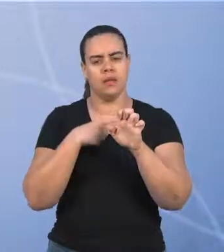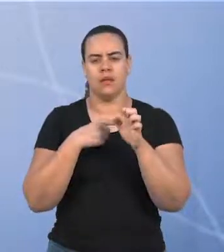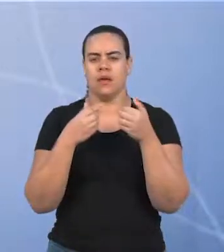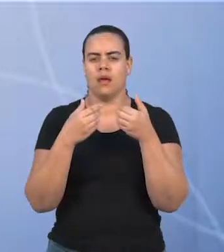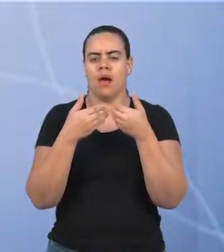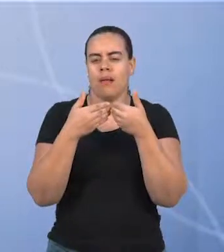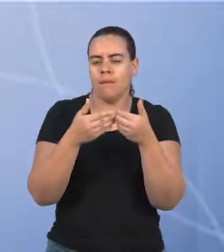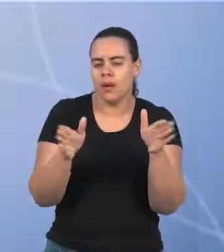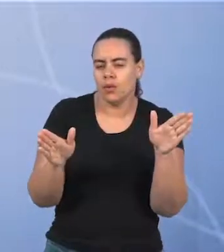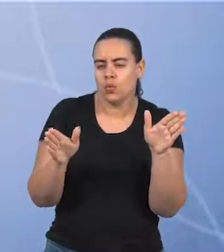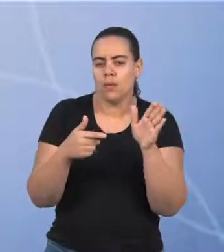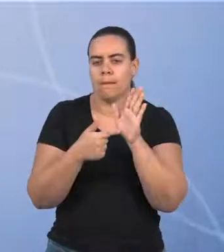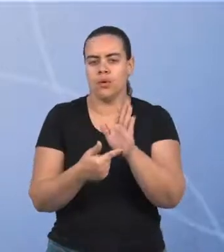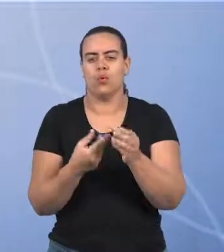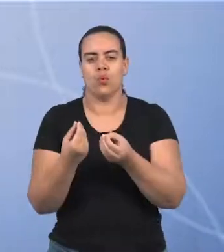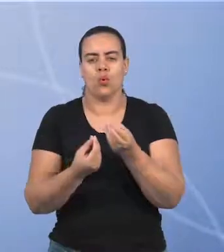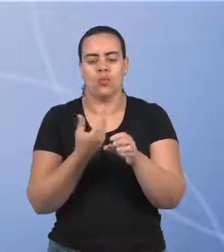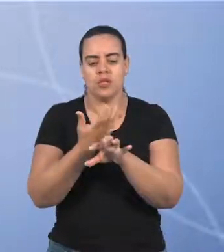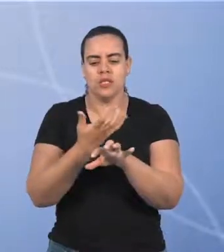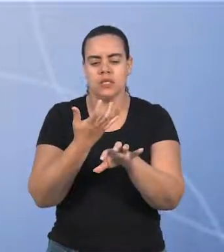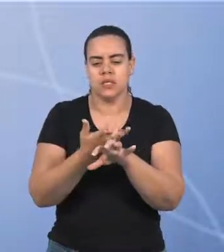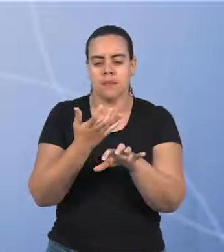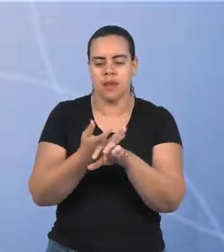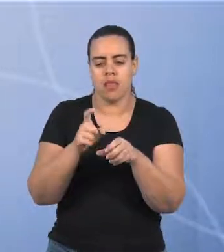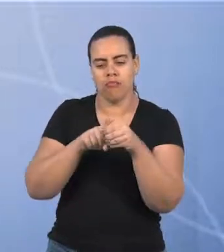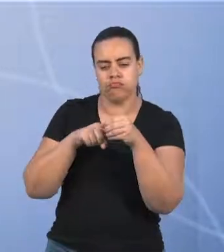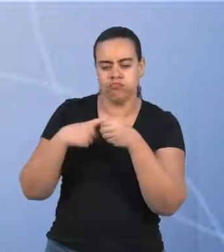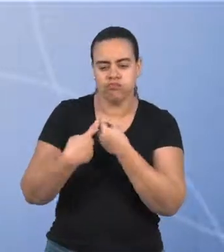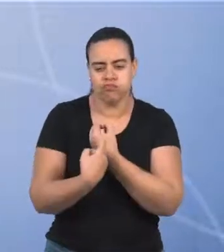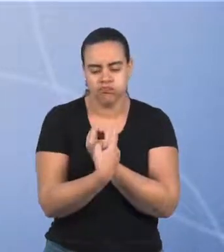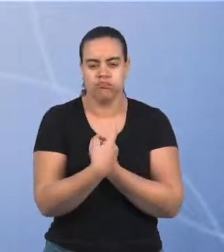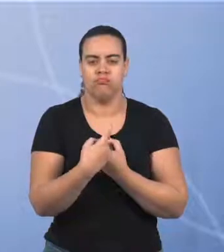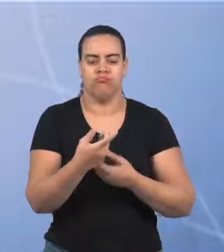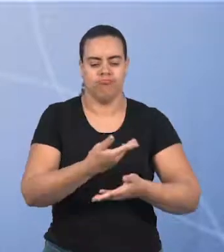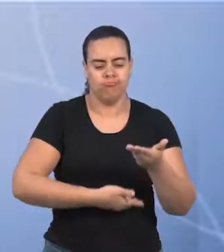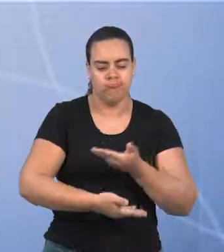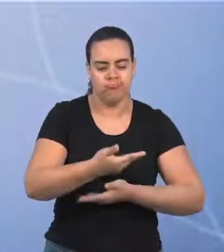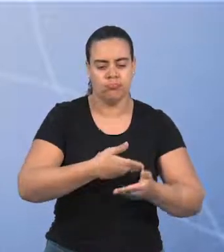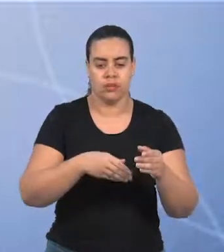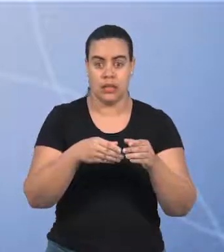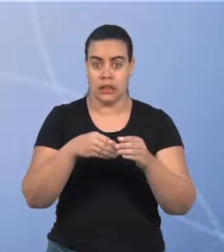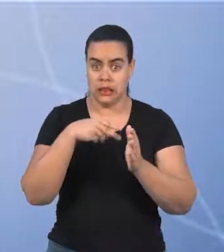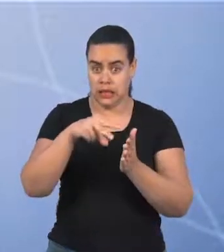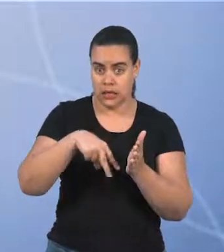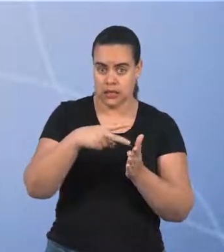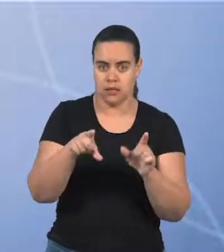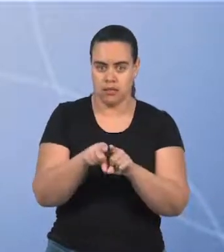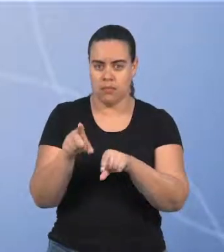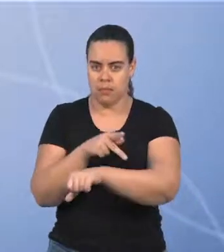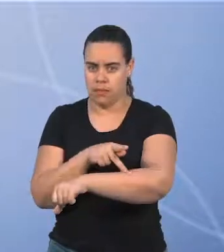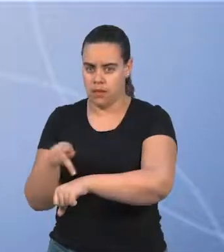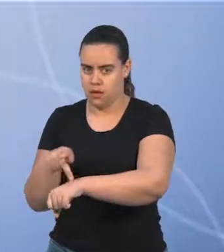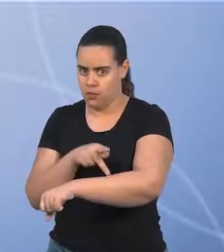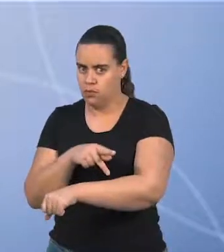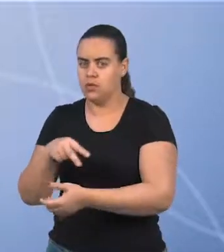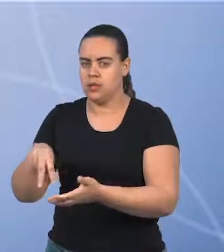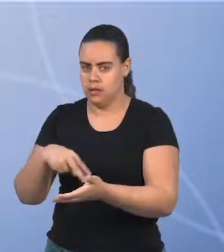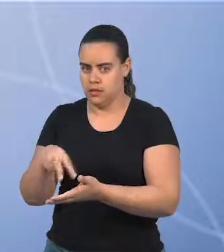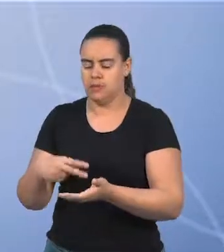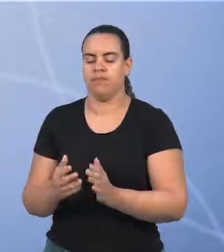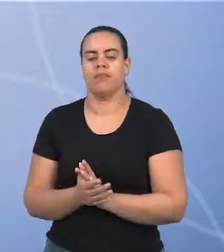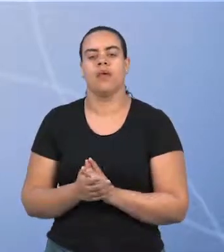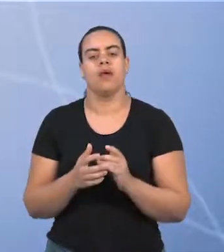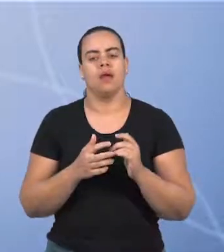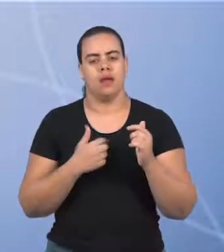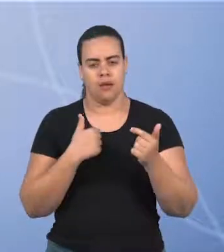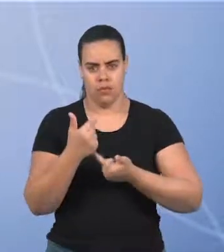falei, destacando multi, inter e transdisciplinaridade na dança e pedagogia da dança. Eu trabalho com criação colaborativa há alguns anos e por